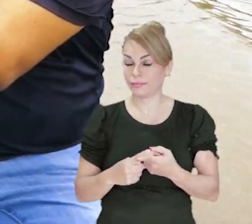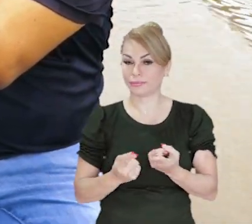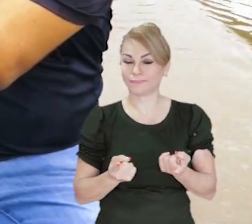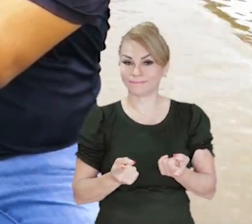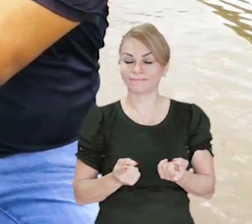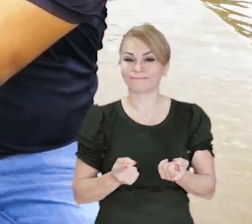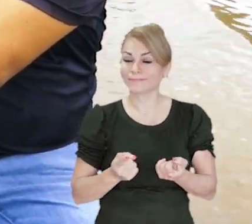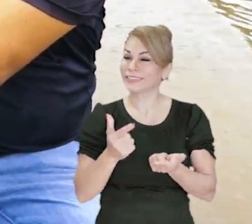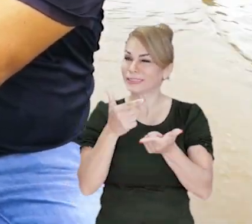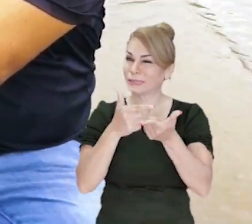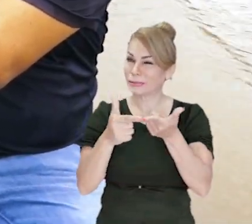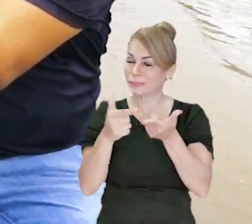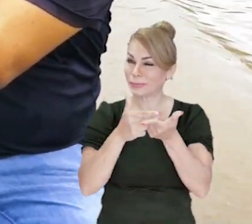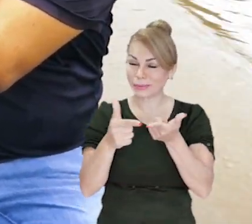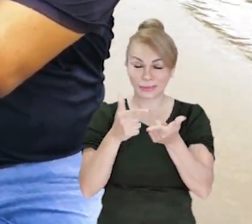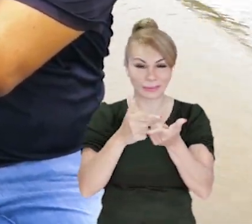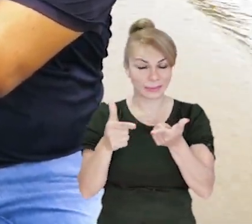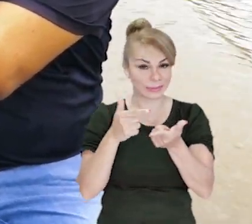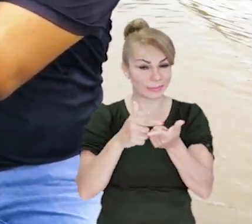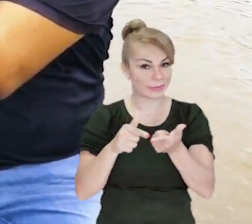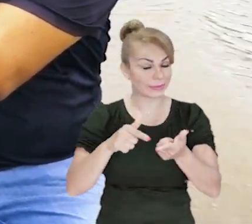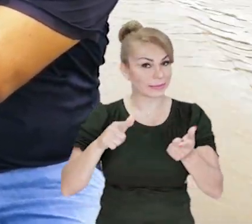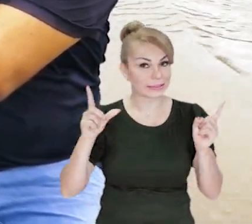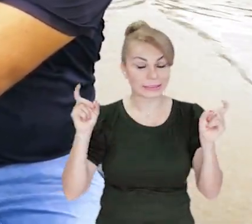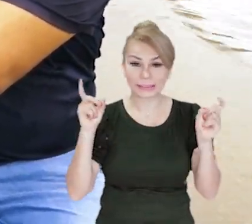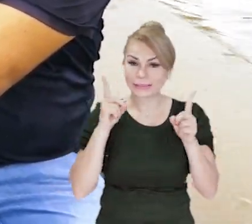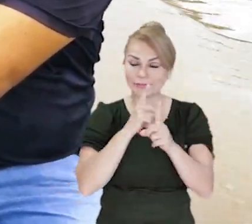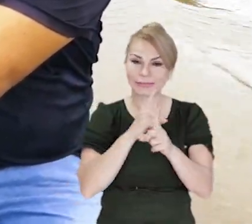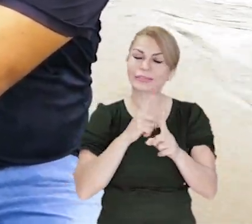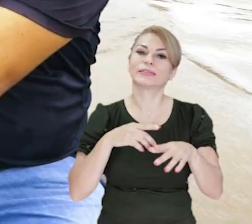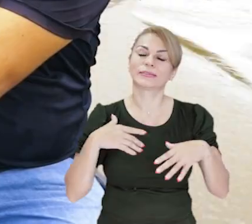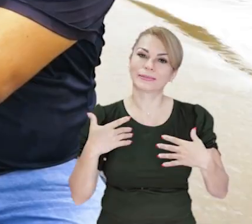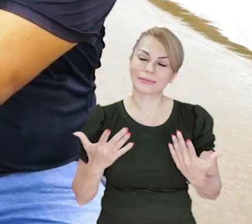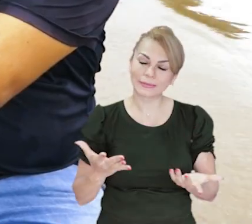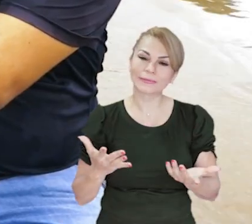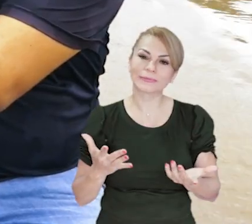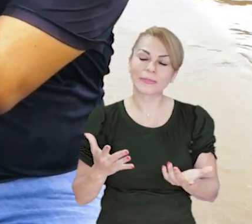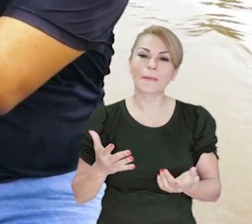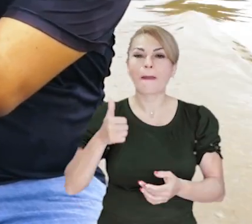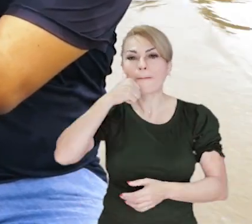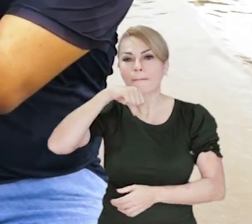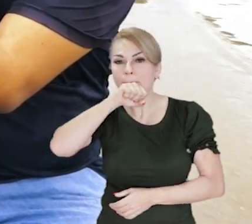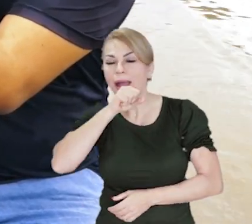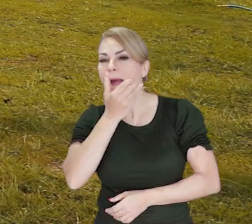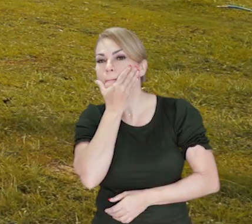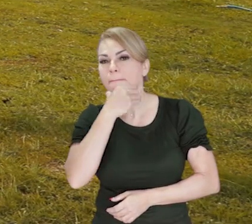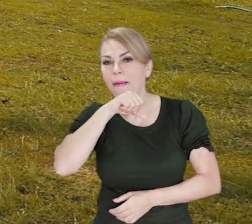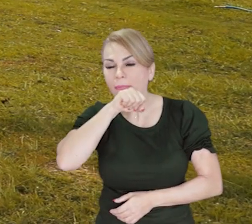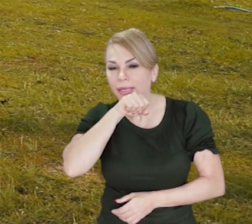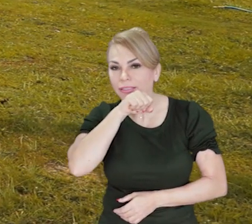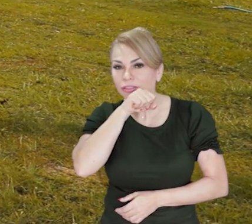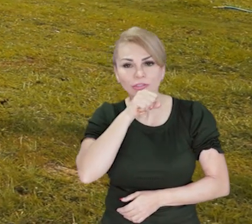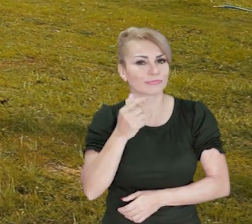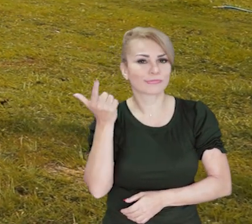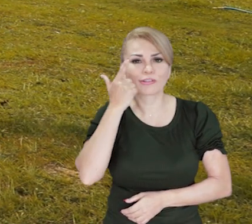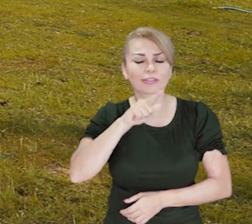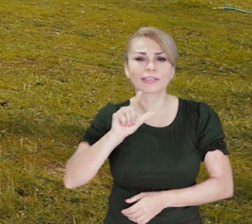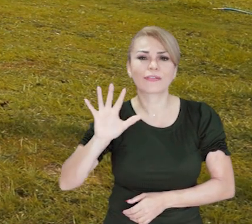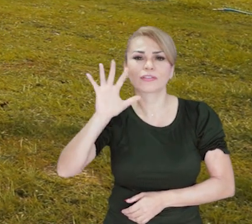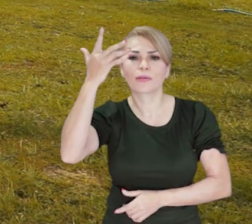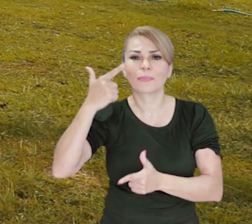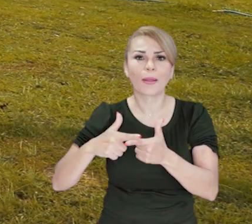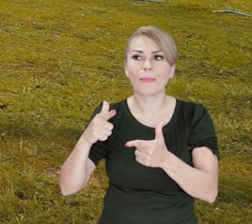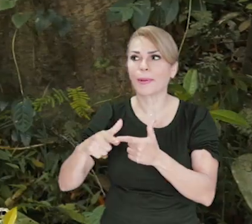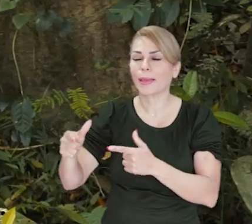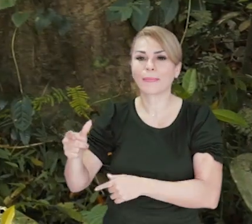não era aquelas situações agradáveis para que ele pudesse resolver as coisas pessoais dele. Depois daquela conversa inicial no